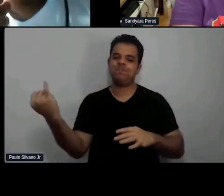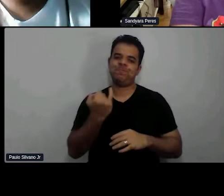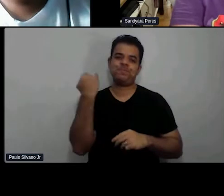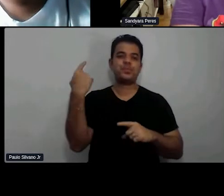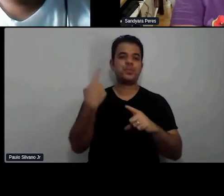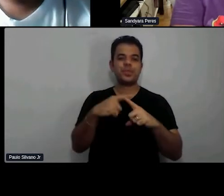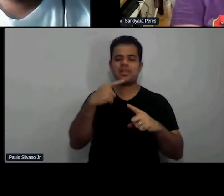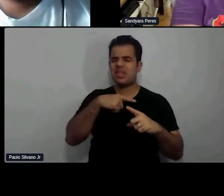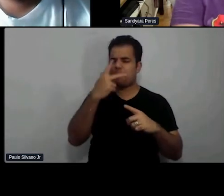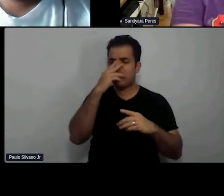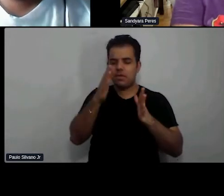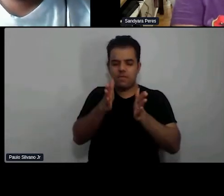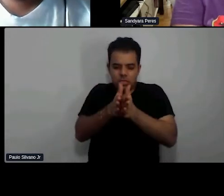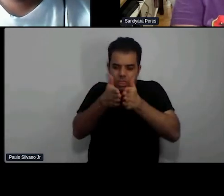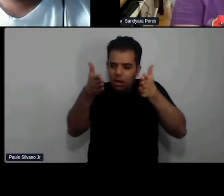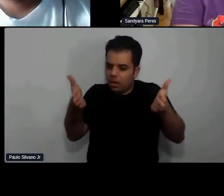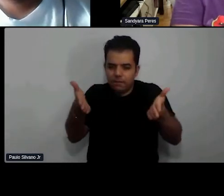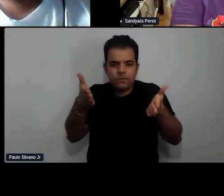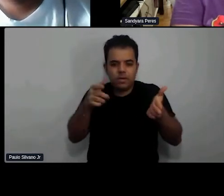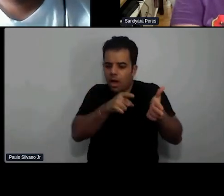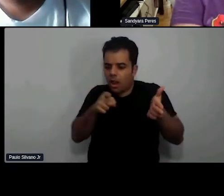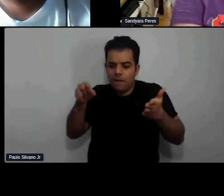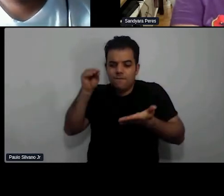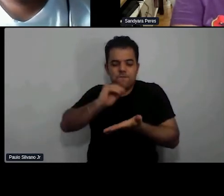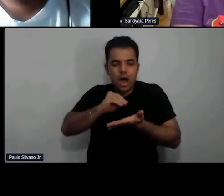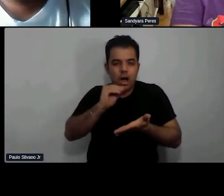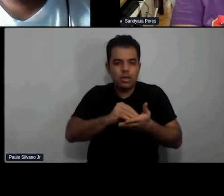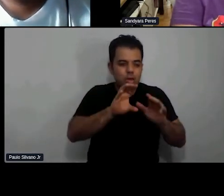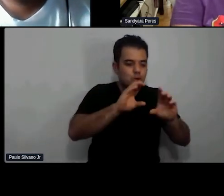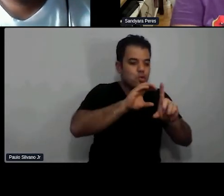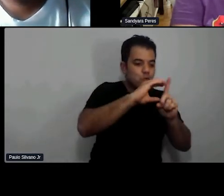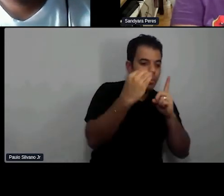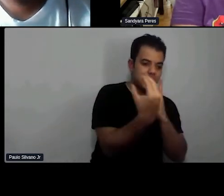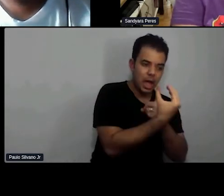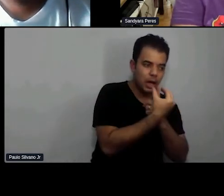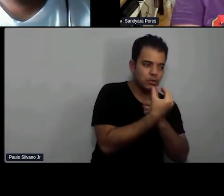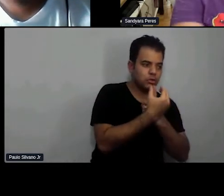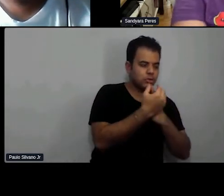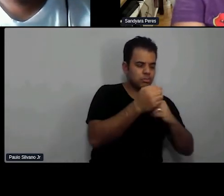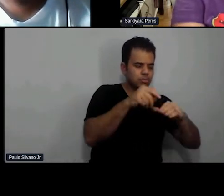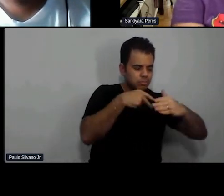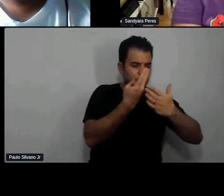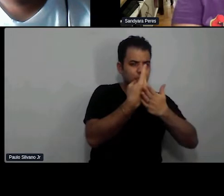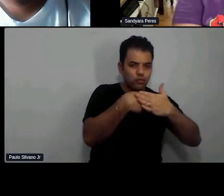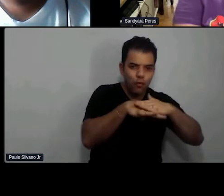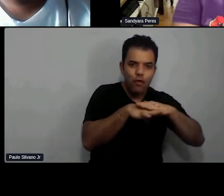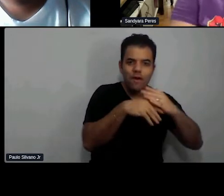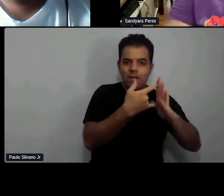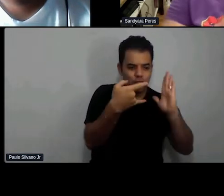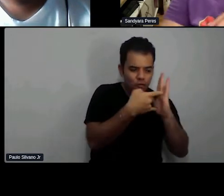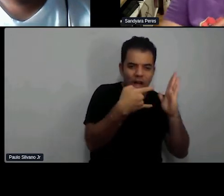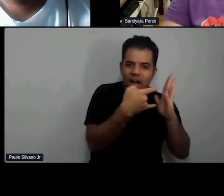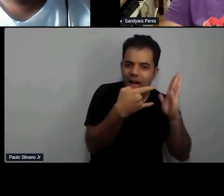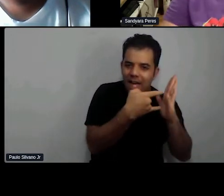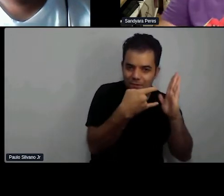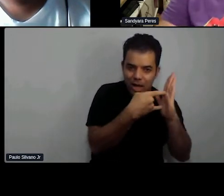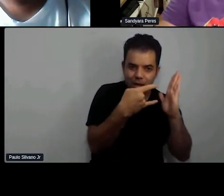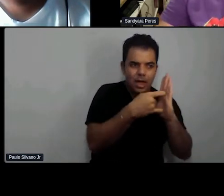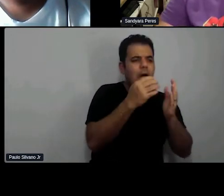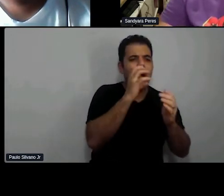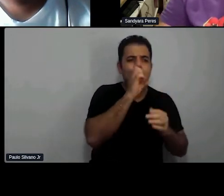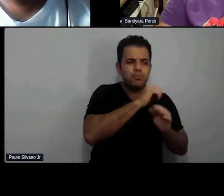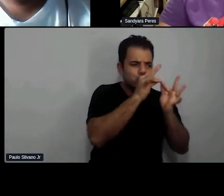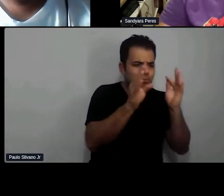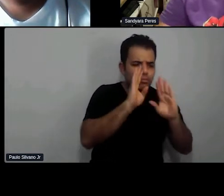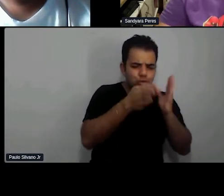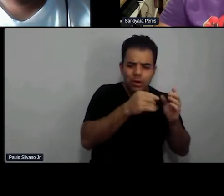um gap muito grande da comunidade de desenvolvimento com o documento. O desenvolvedor gosta de coisa rápida, simples e objetiva. E aí